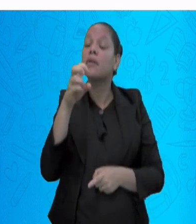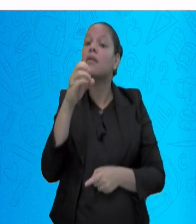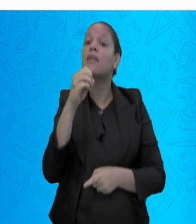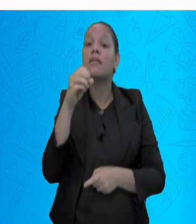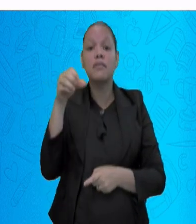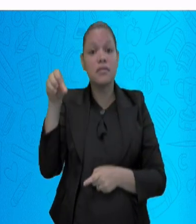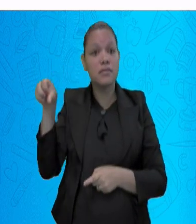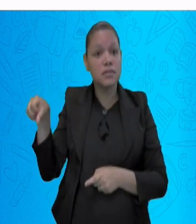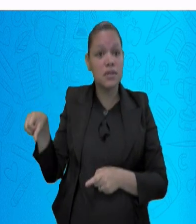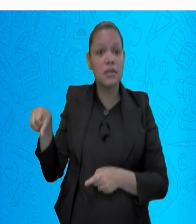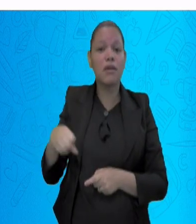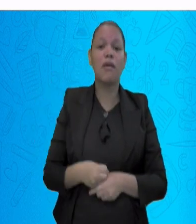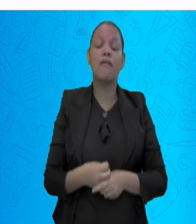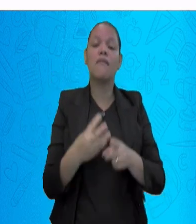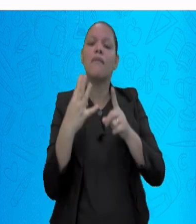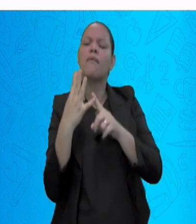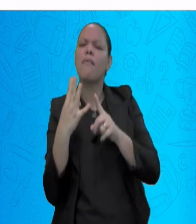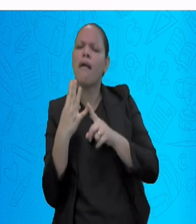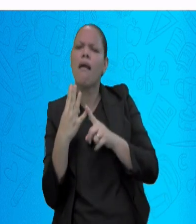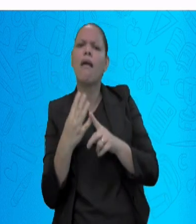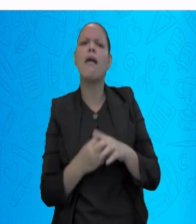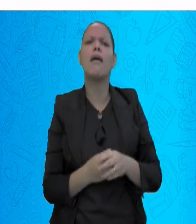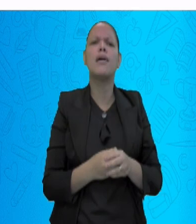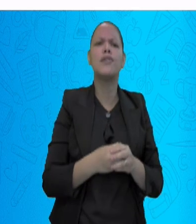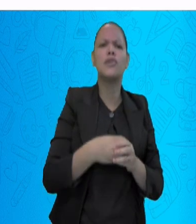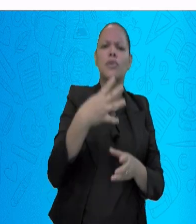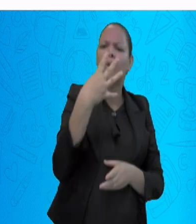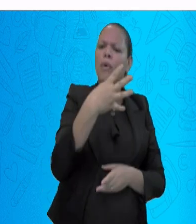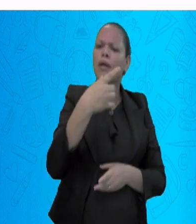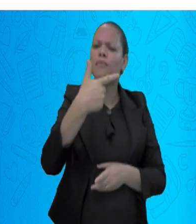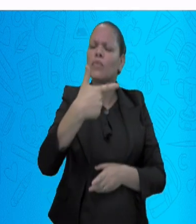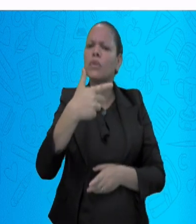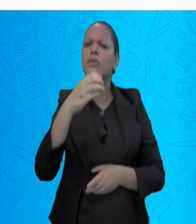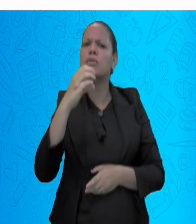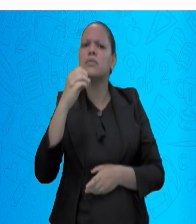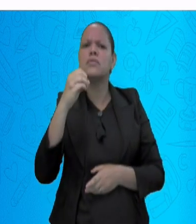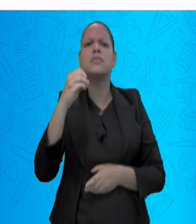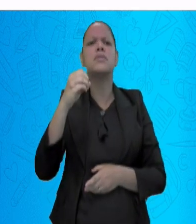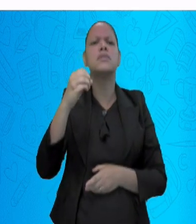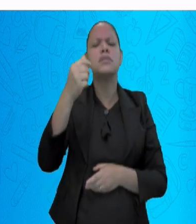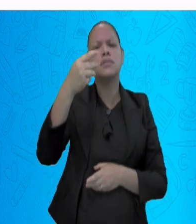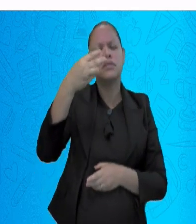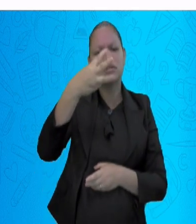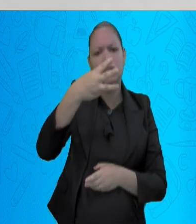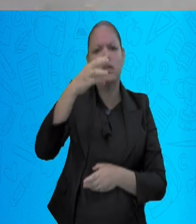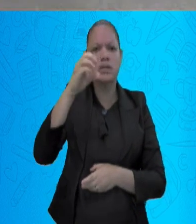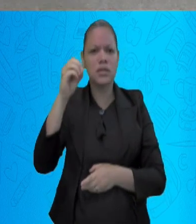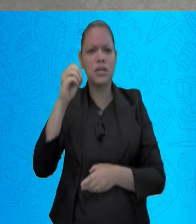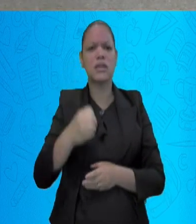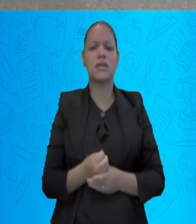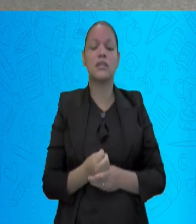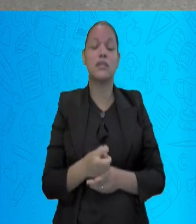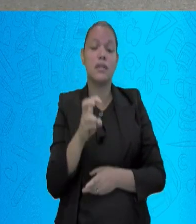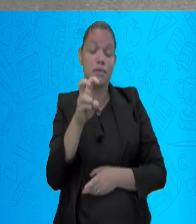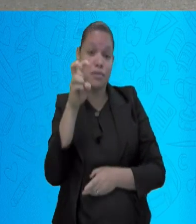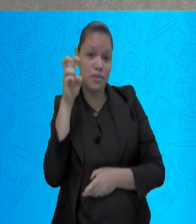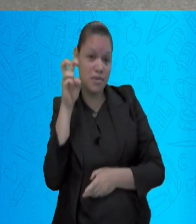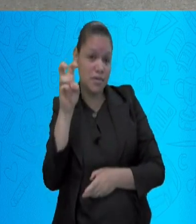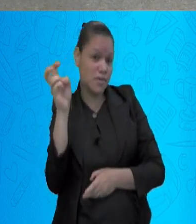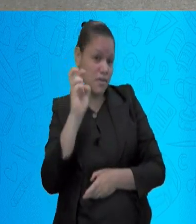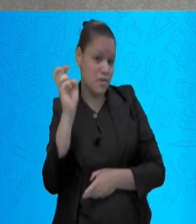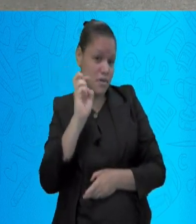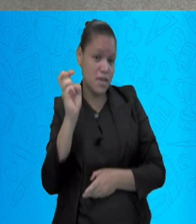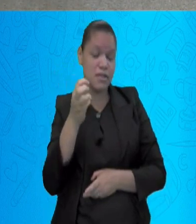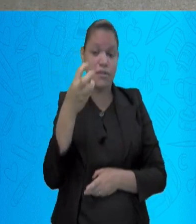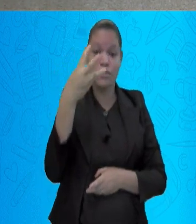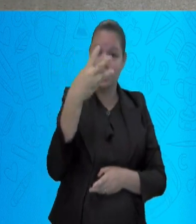pontuou 4.230. Ricardo pontuou 3.225. O número natural maior aqui